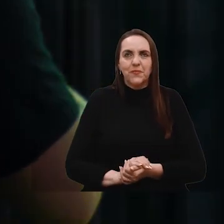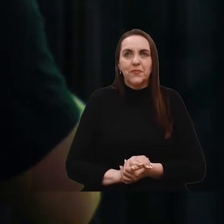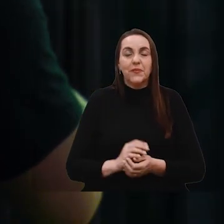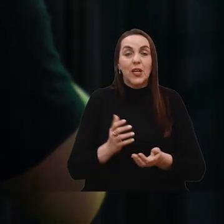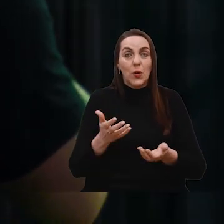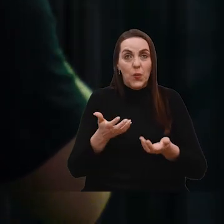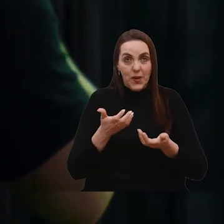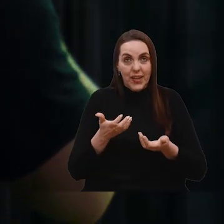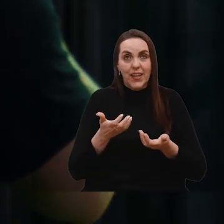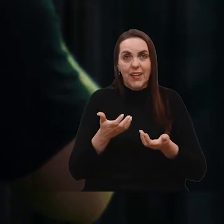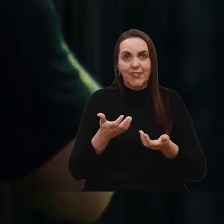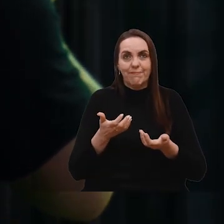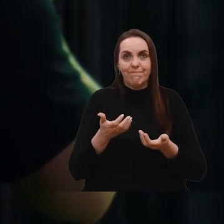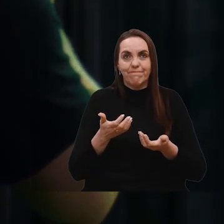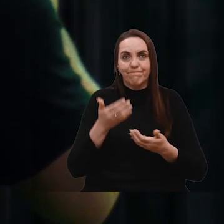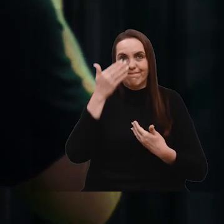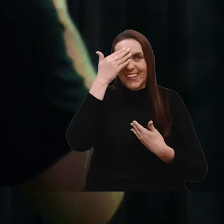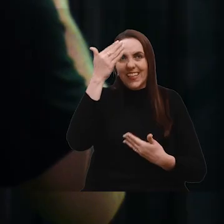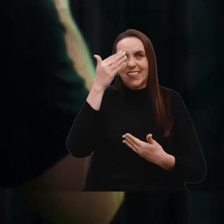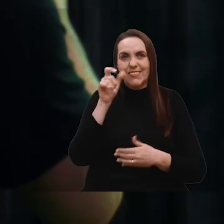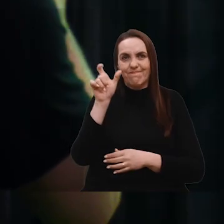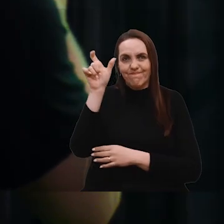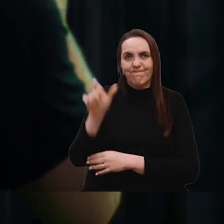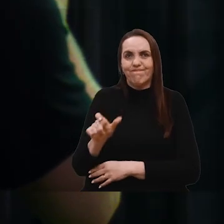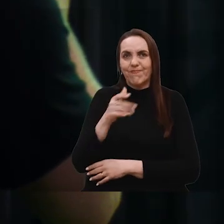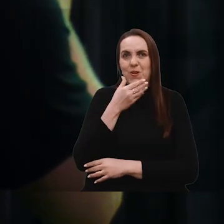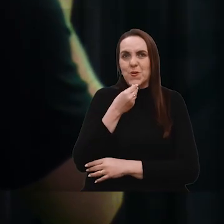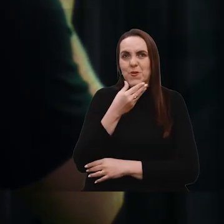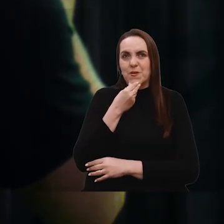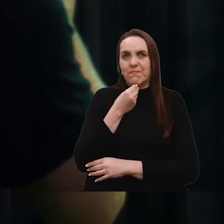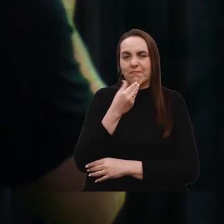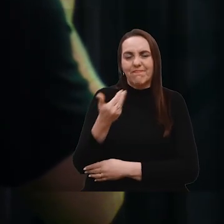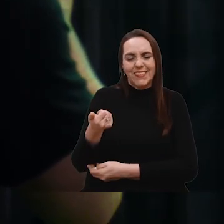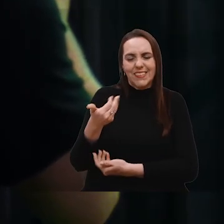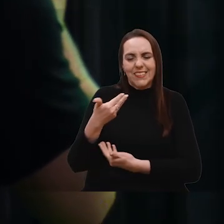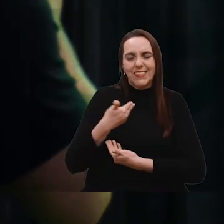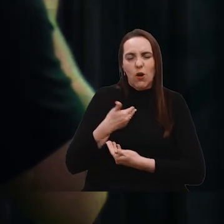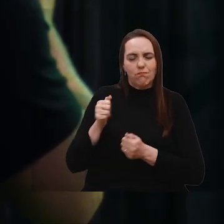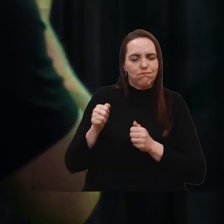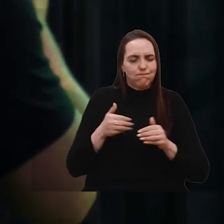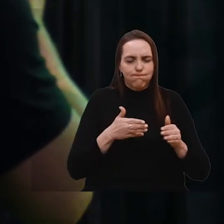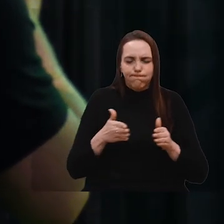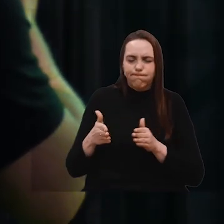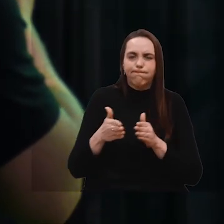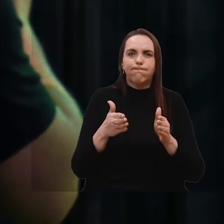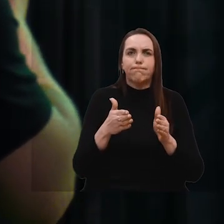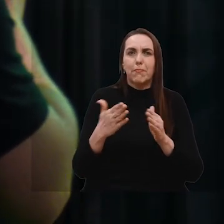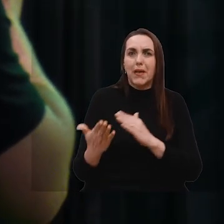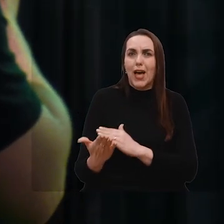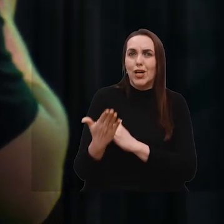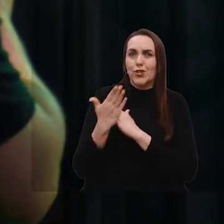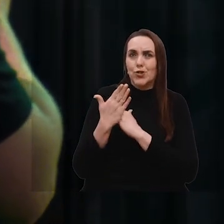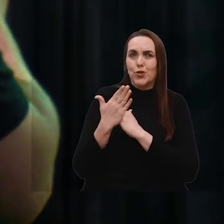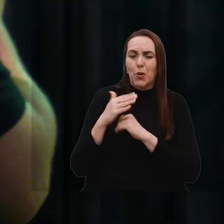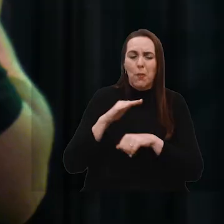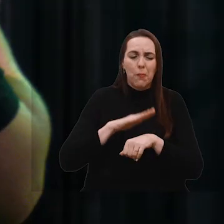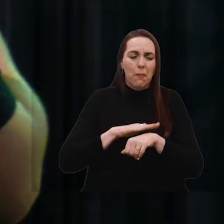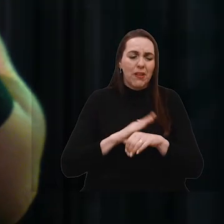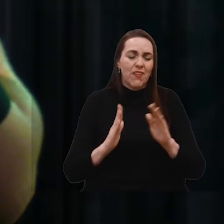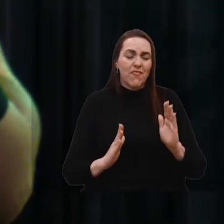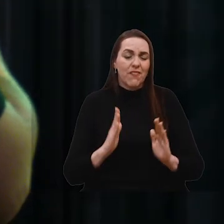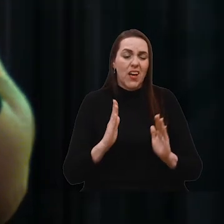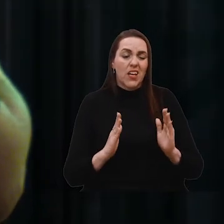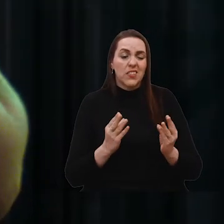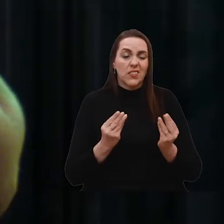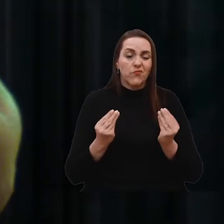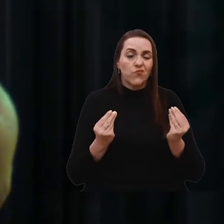agradecido aqui. Eu queria agradecer a um cara que me deu um caminho. Ele me